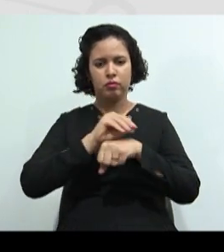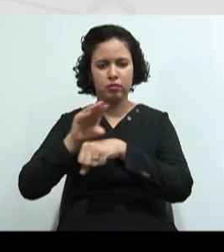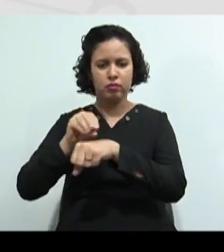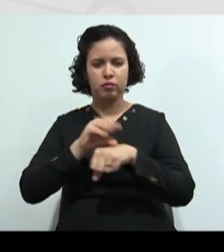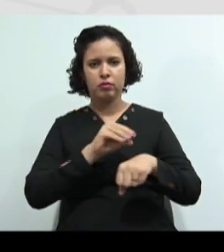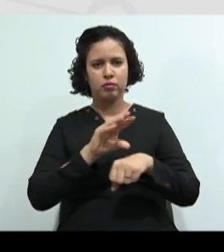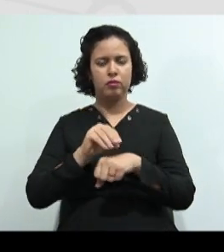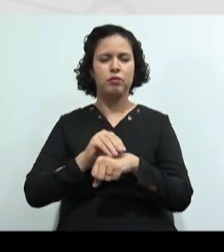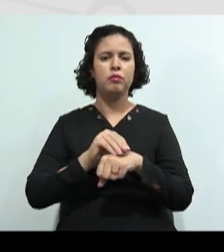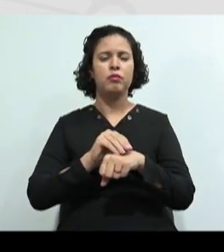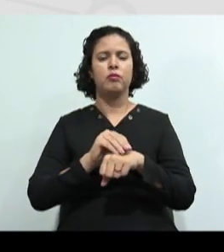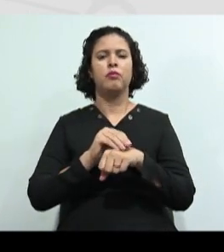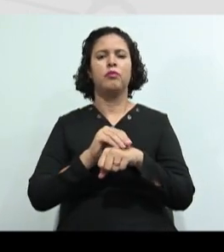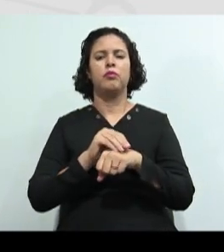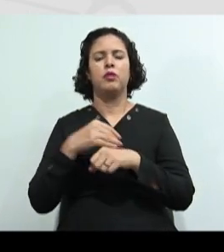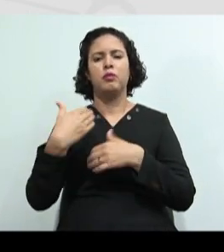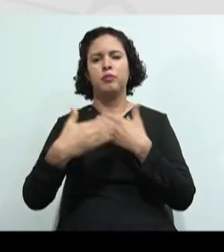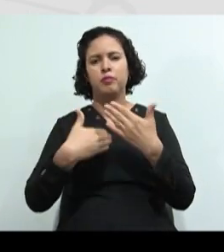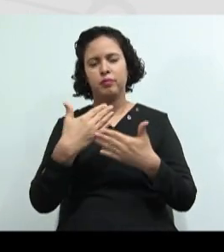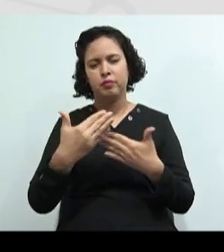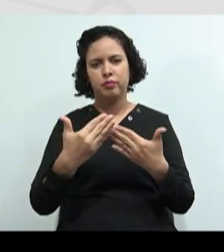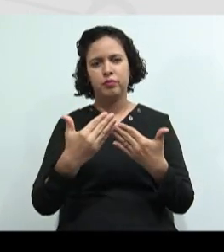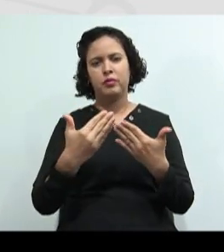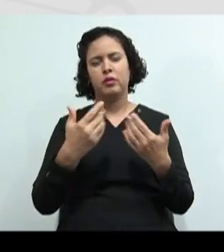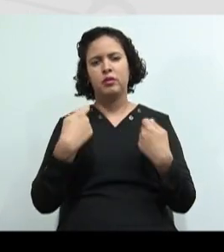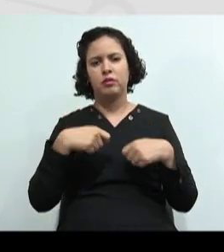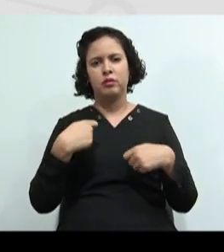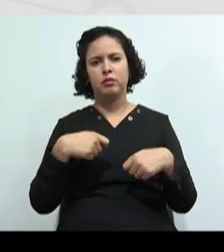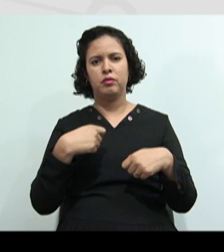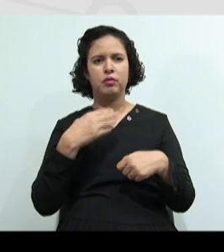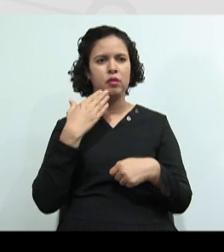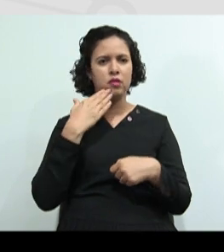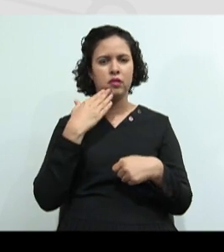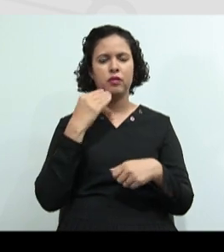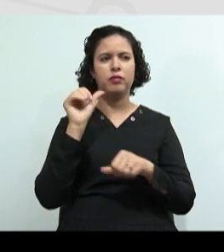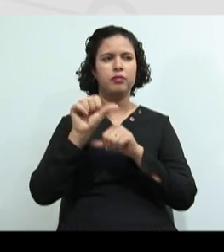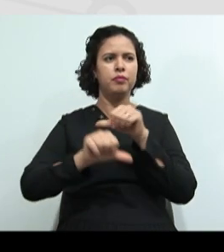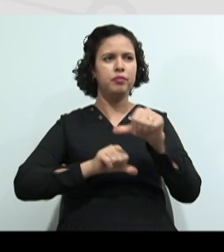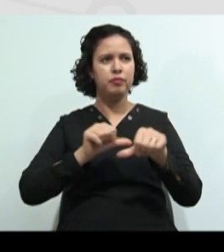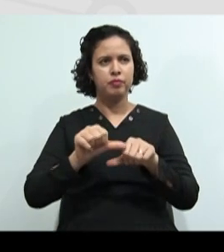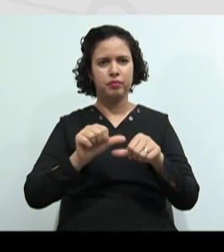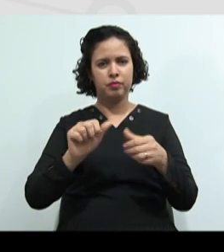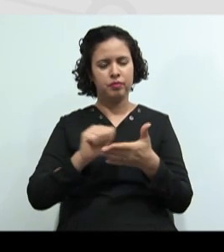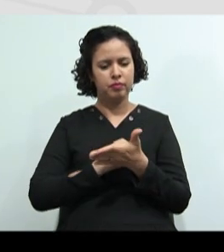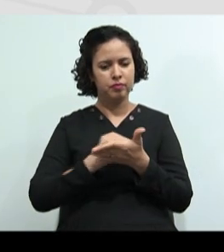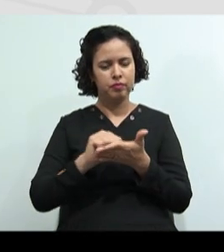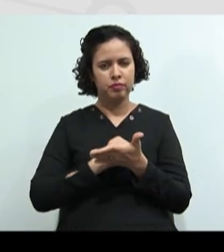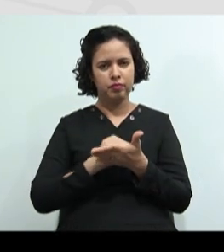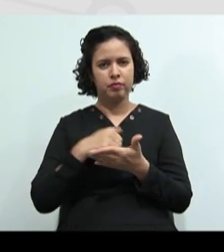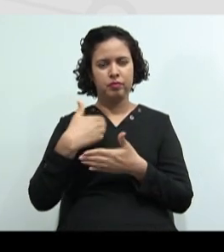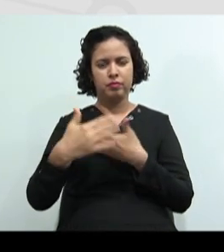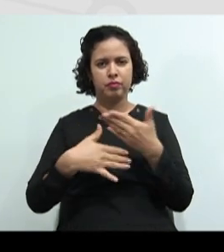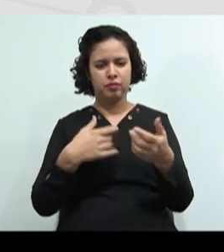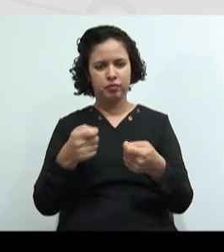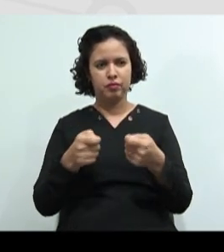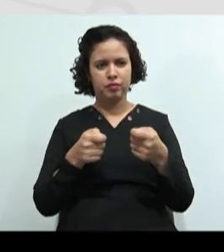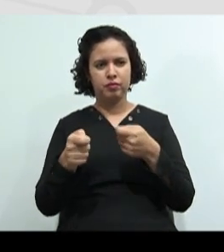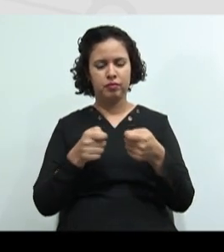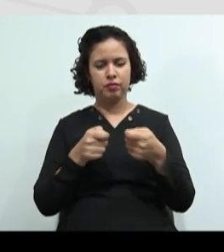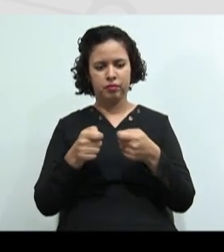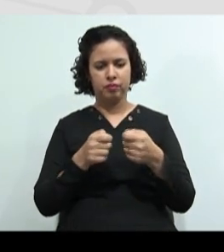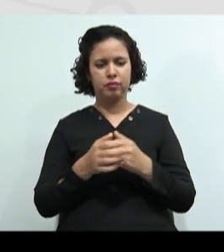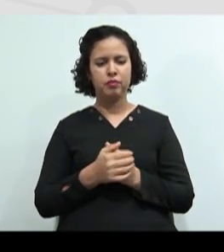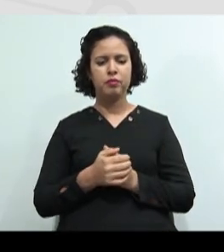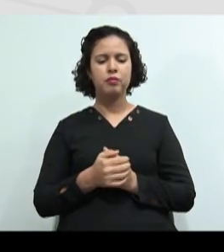processo, e elas, quanto às correções a serem feitas, representam a culminação do processo de controle. Tá?